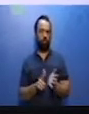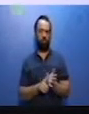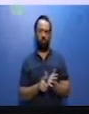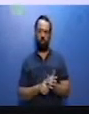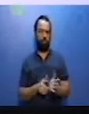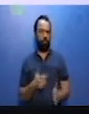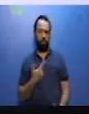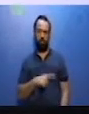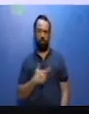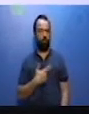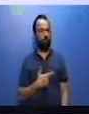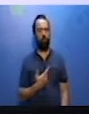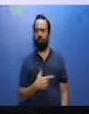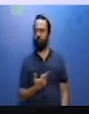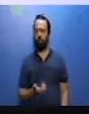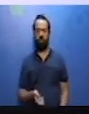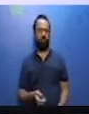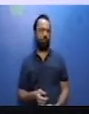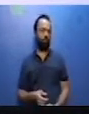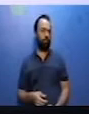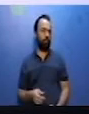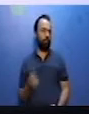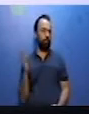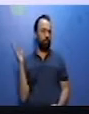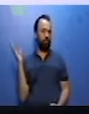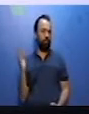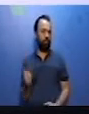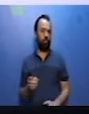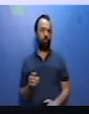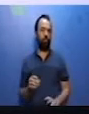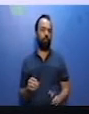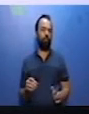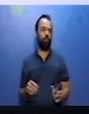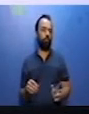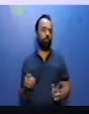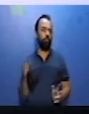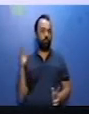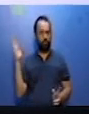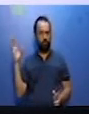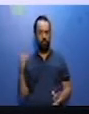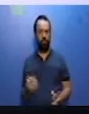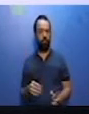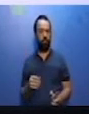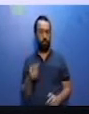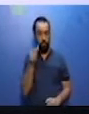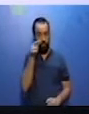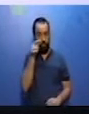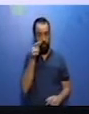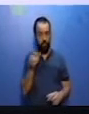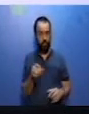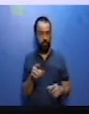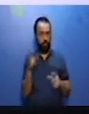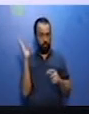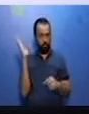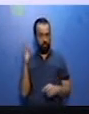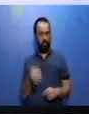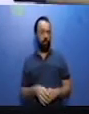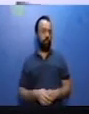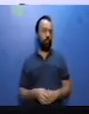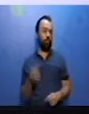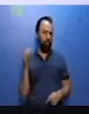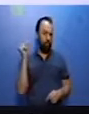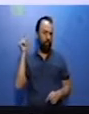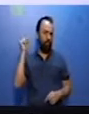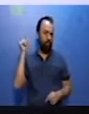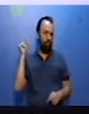né fora dificuldades que eles passavam as equações precisou viam eram desses tipos aqui ó lá naquela